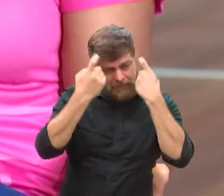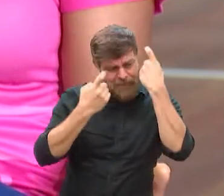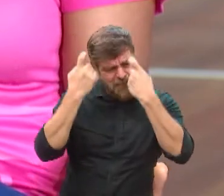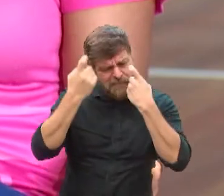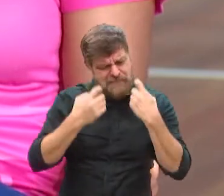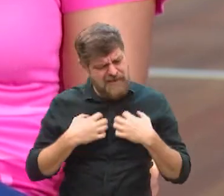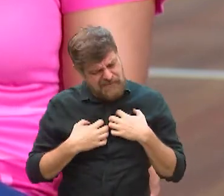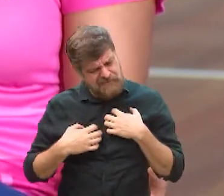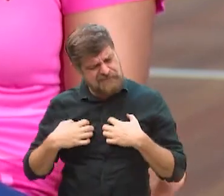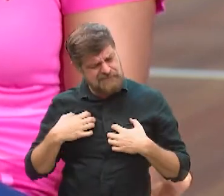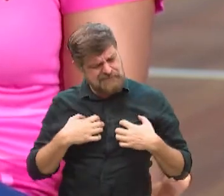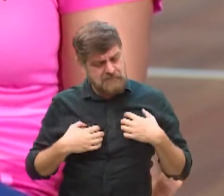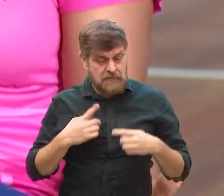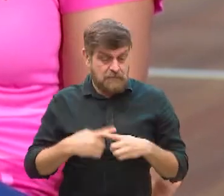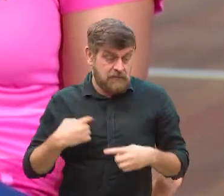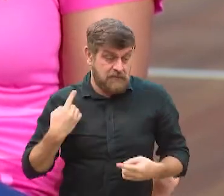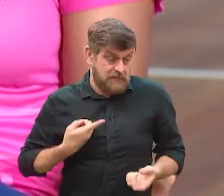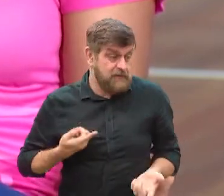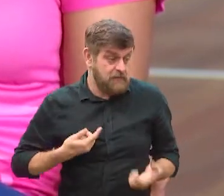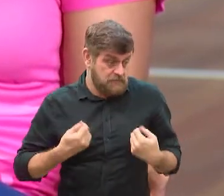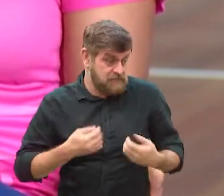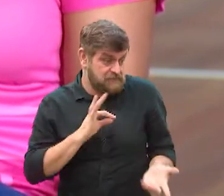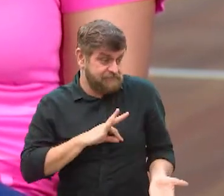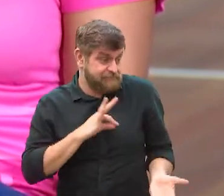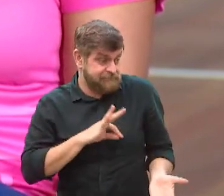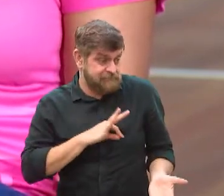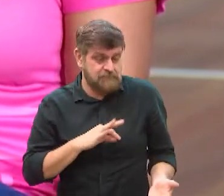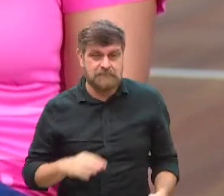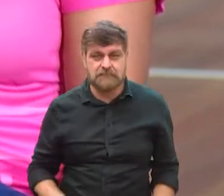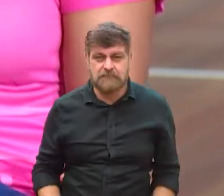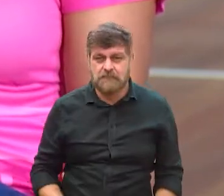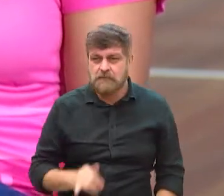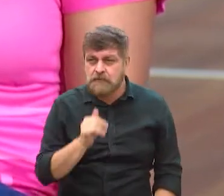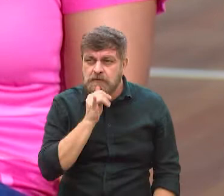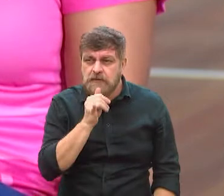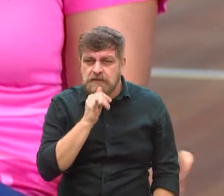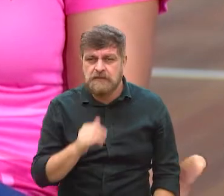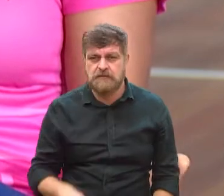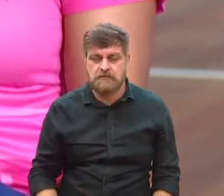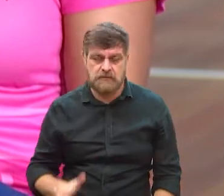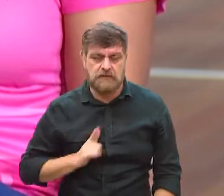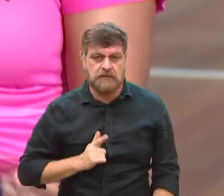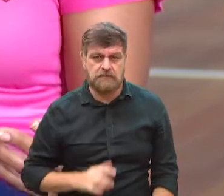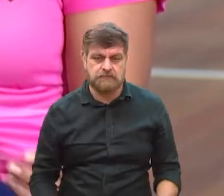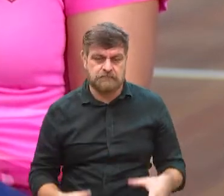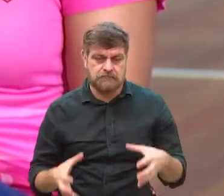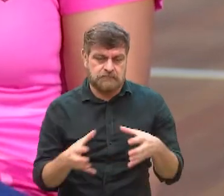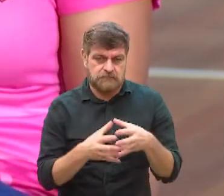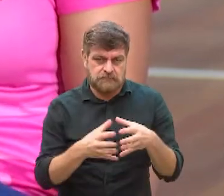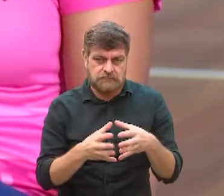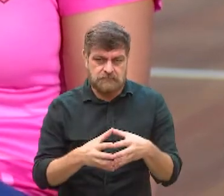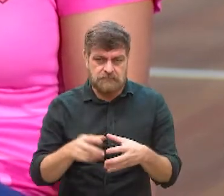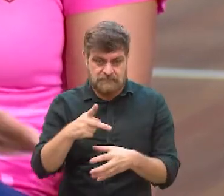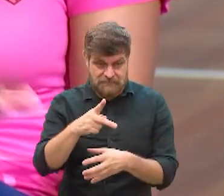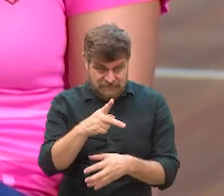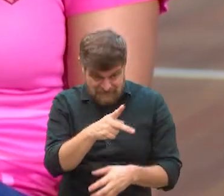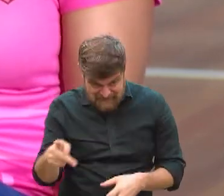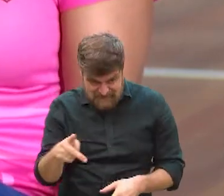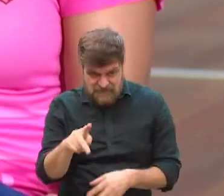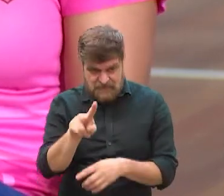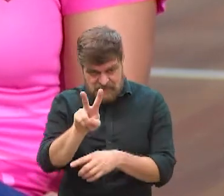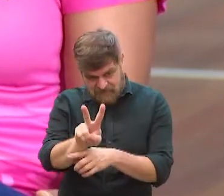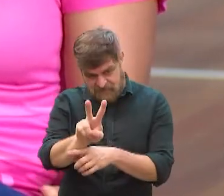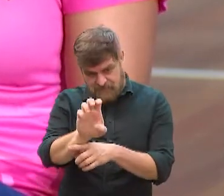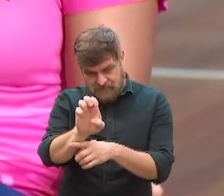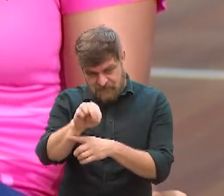para a gente, porque a gente depende disso. Então, se por exemplo a gente está num time como o Venceslau, né, usando o